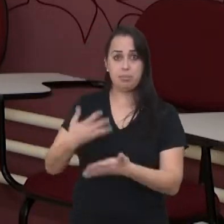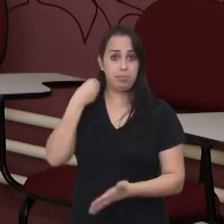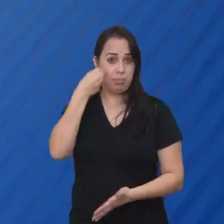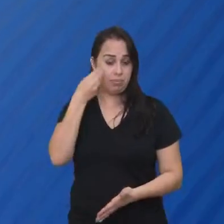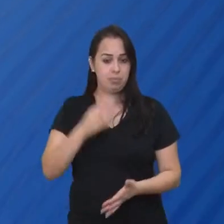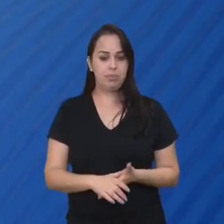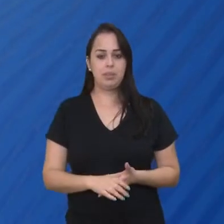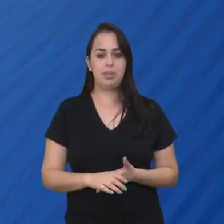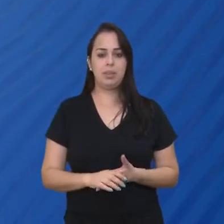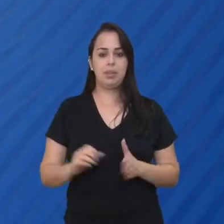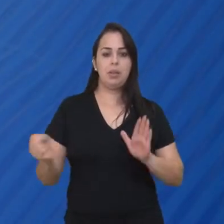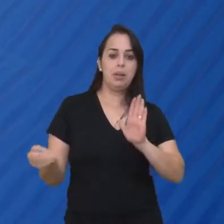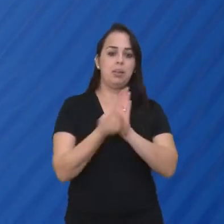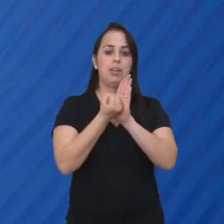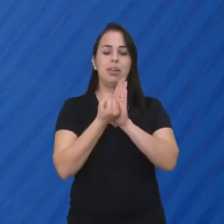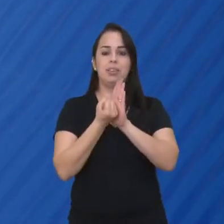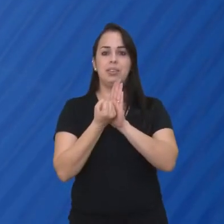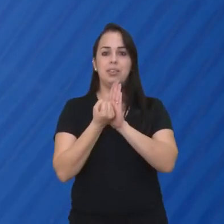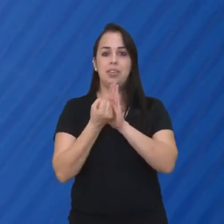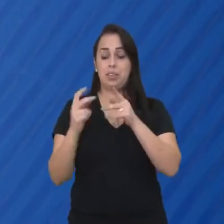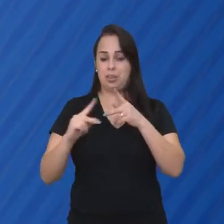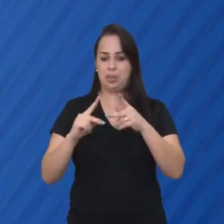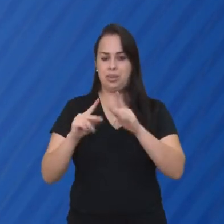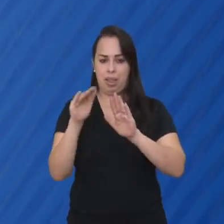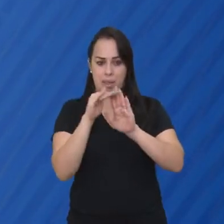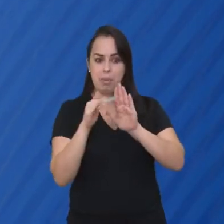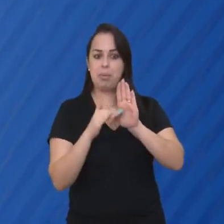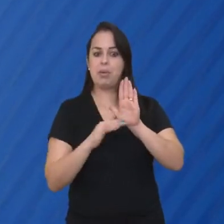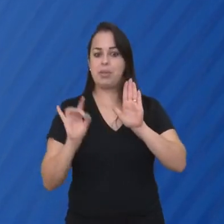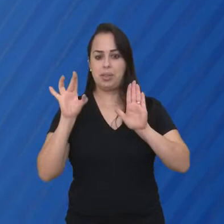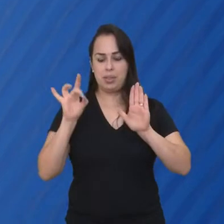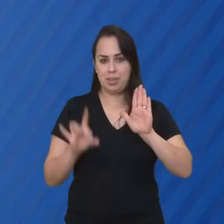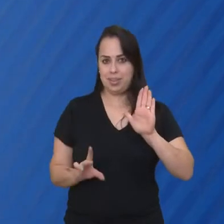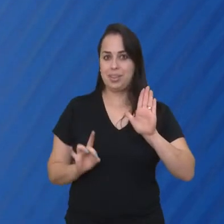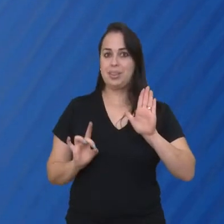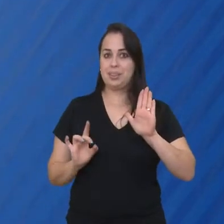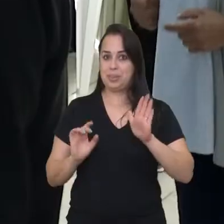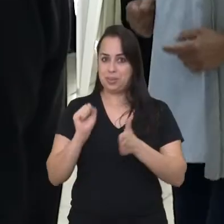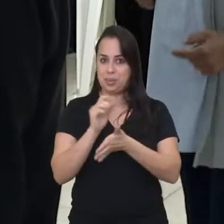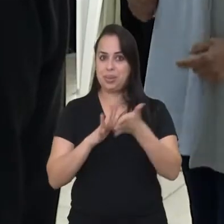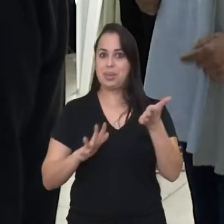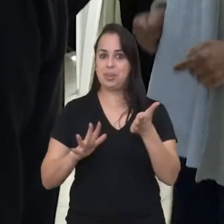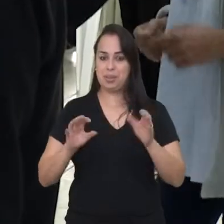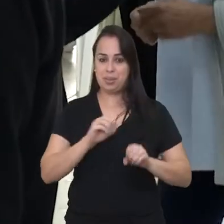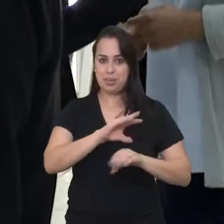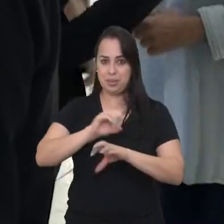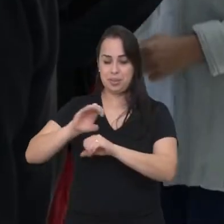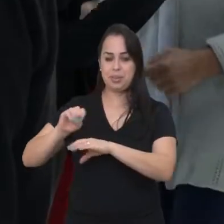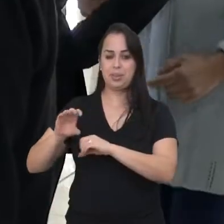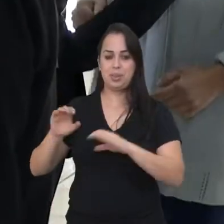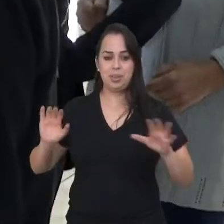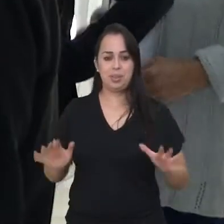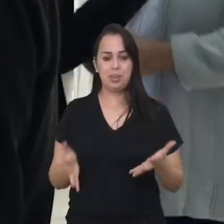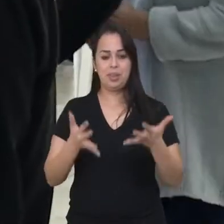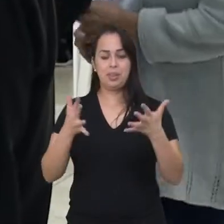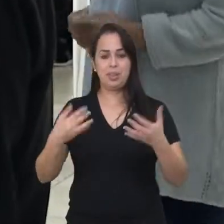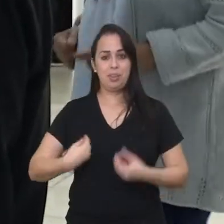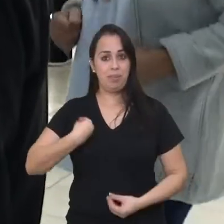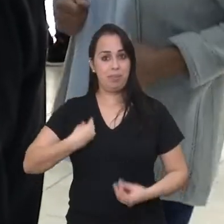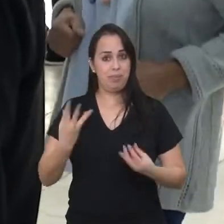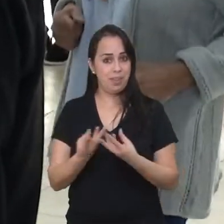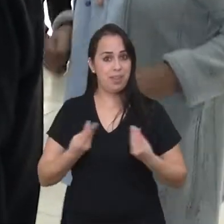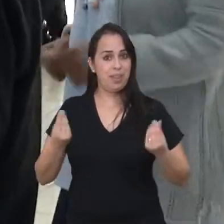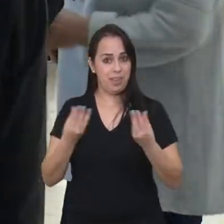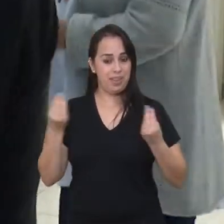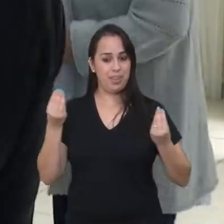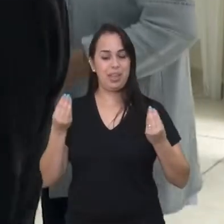vida. Para marcar a data, São José dos Campos vai receber uma programação especial, pautada em atividades educativas e de